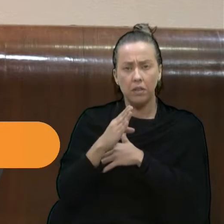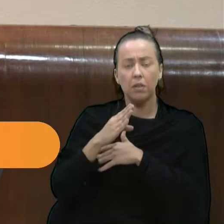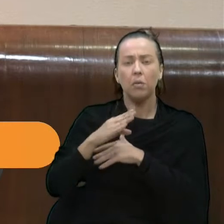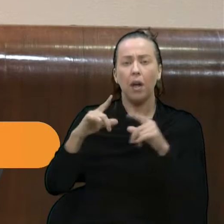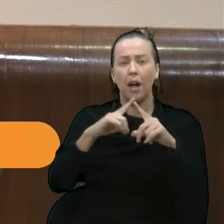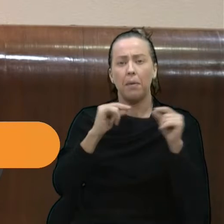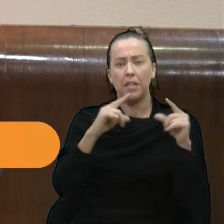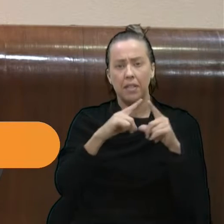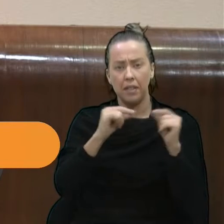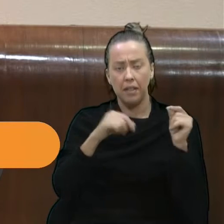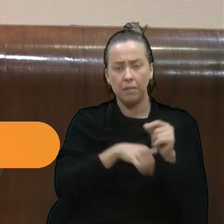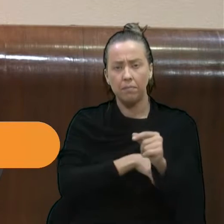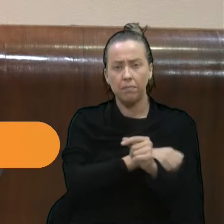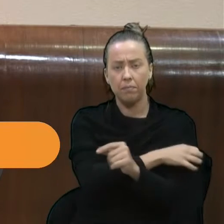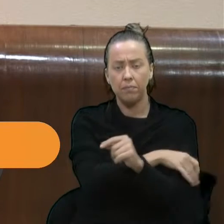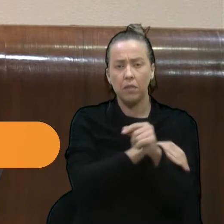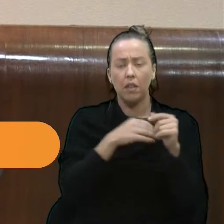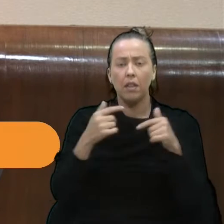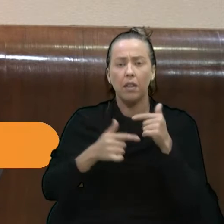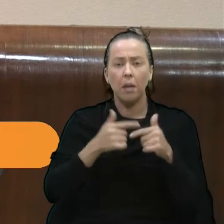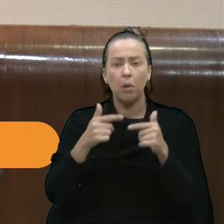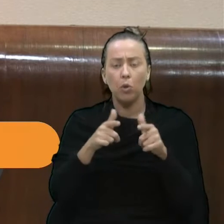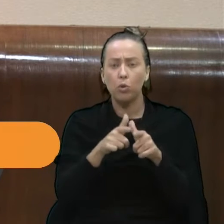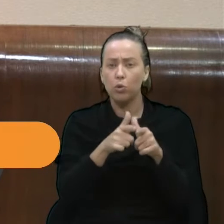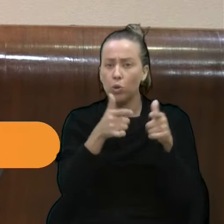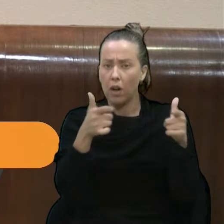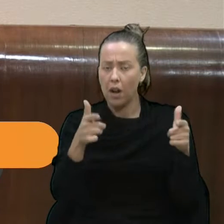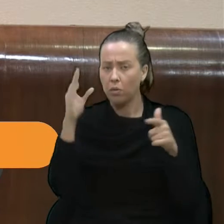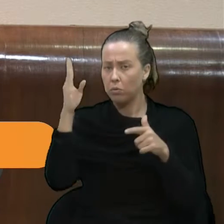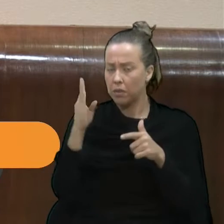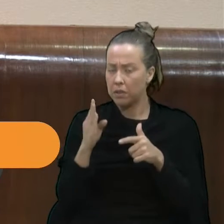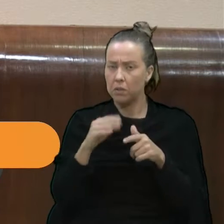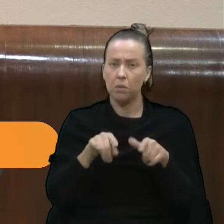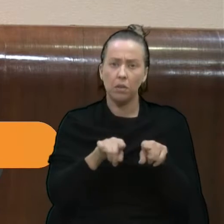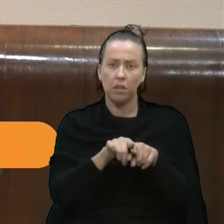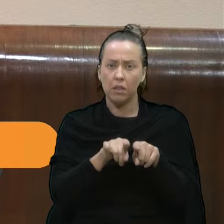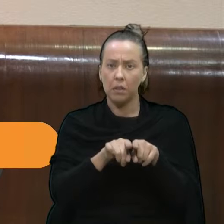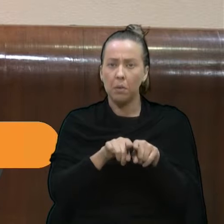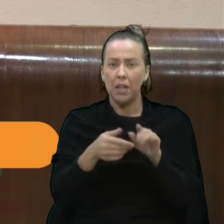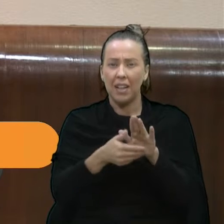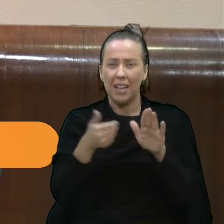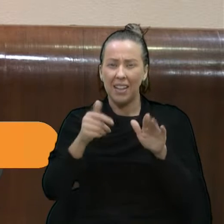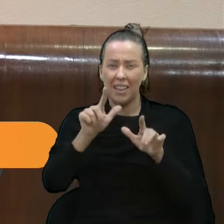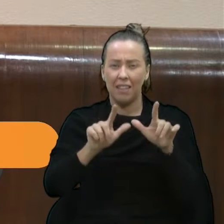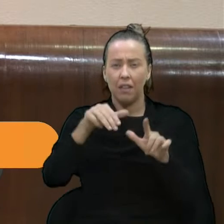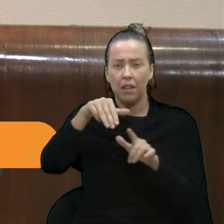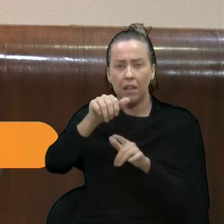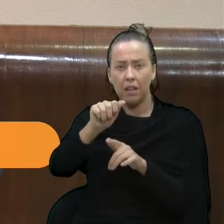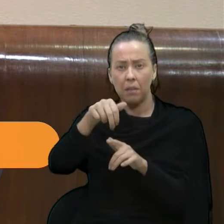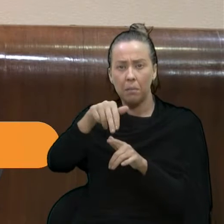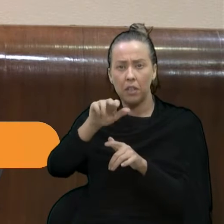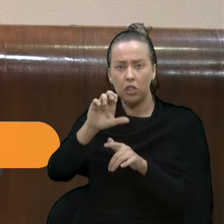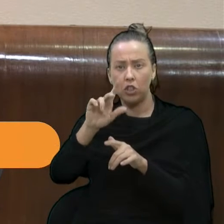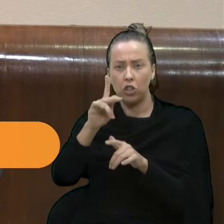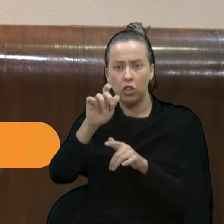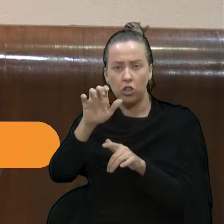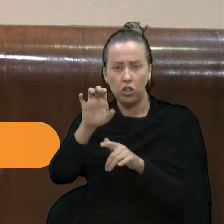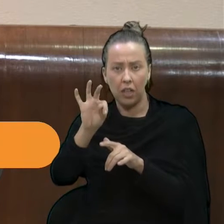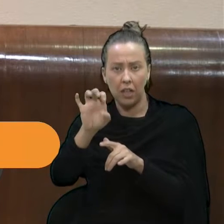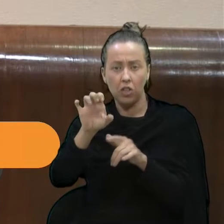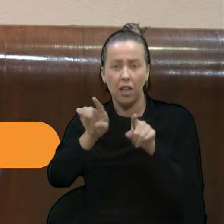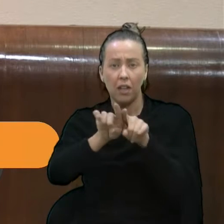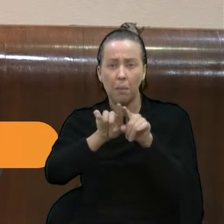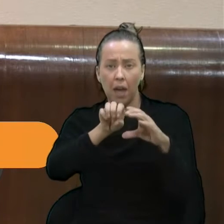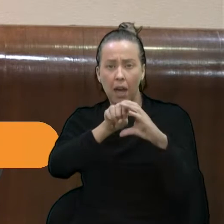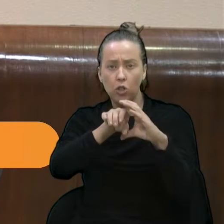federal, em Brasília. Atuou no Jornal do Brasil, na extinta TV Manchete e na Rede Globo. Na Globo,